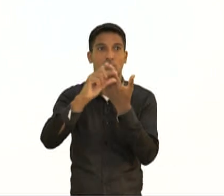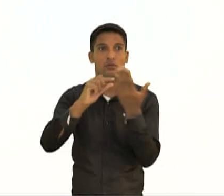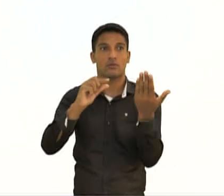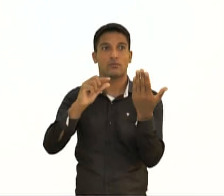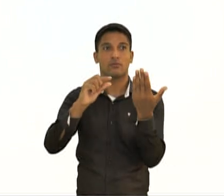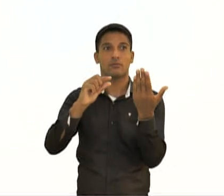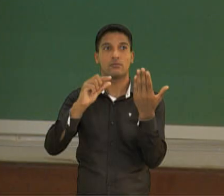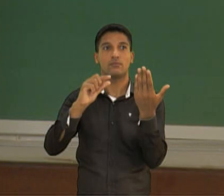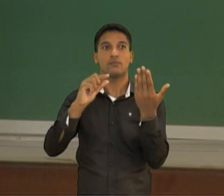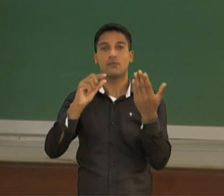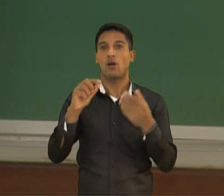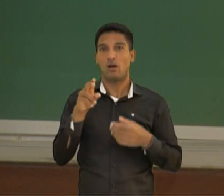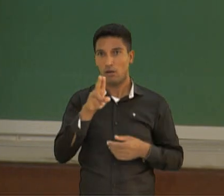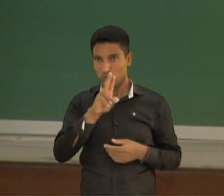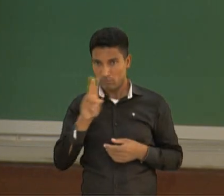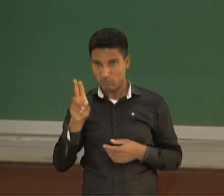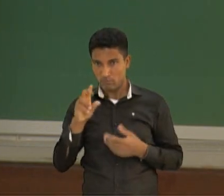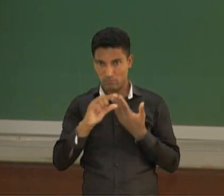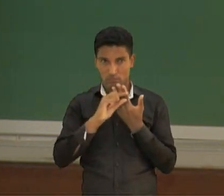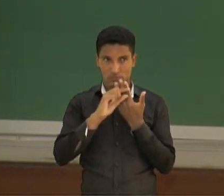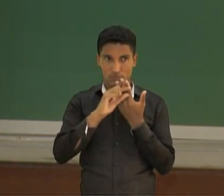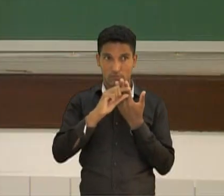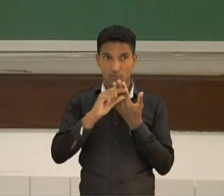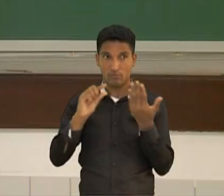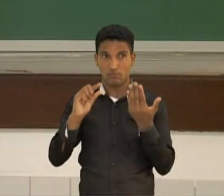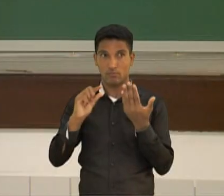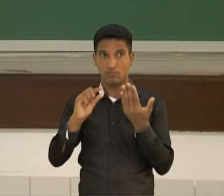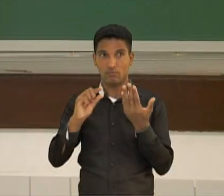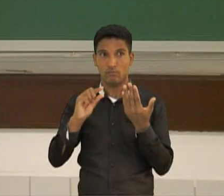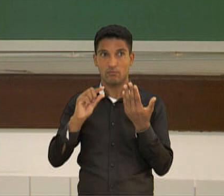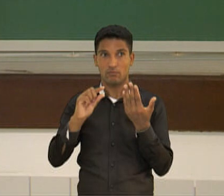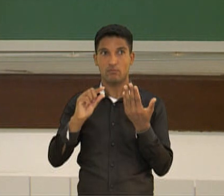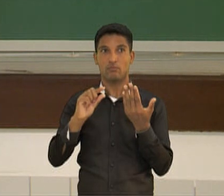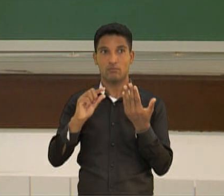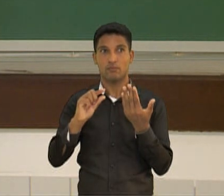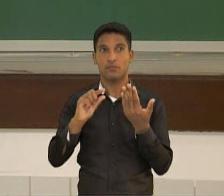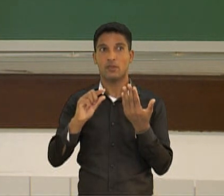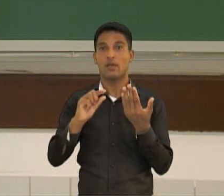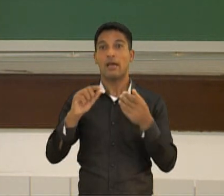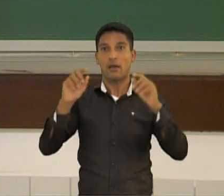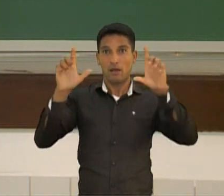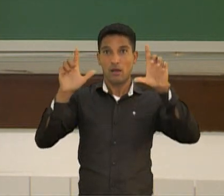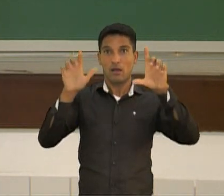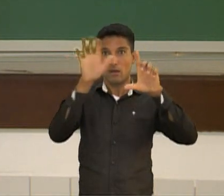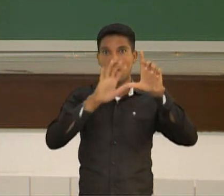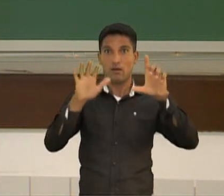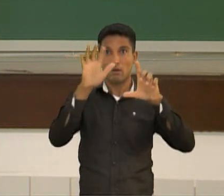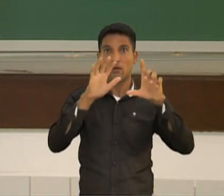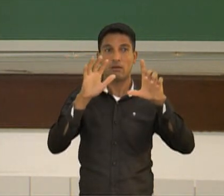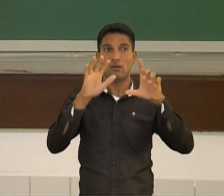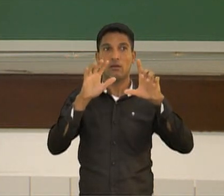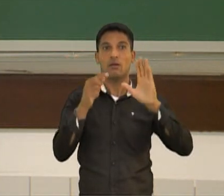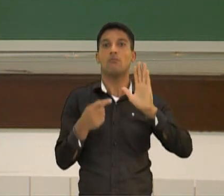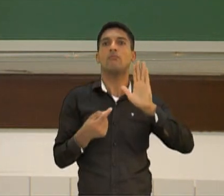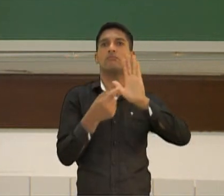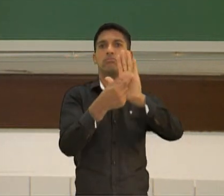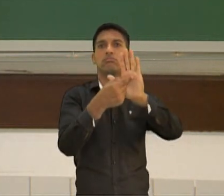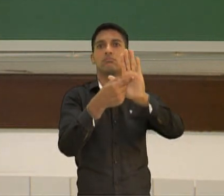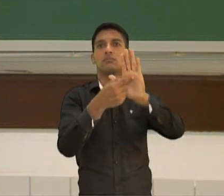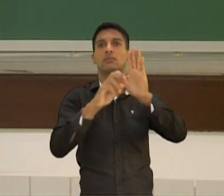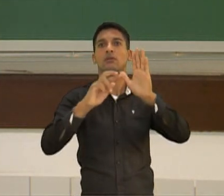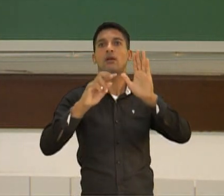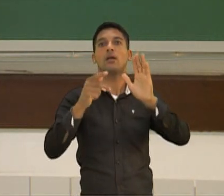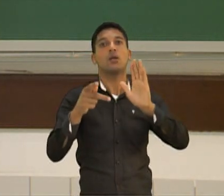né? Então, essa pintura, ela, digamos, representa o expressionismo exatamente por conter ali